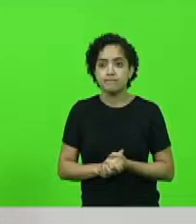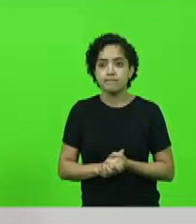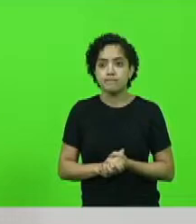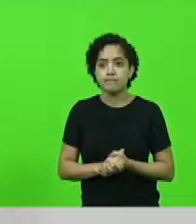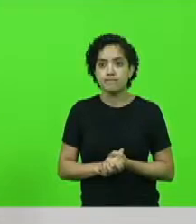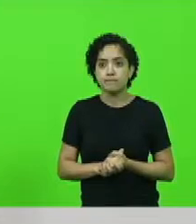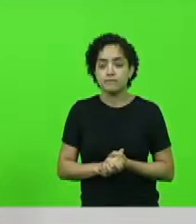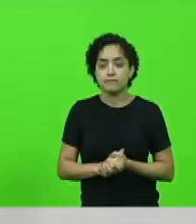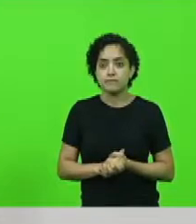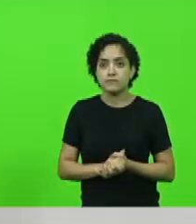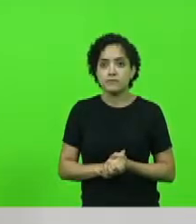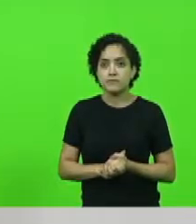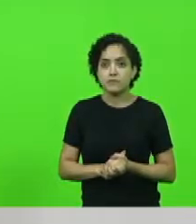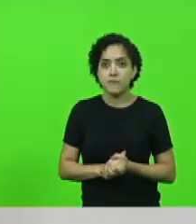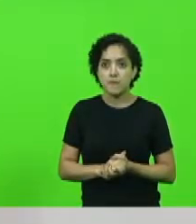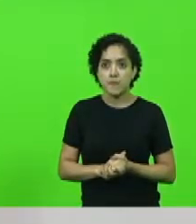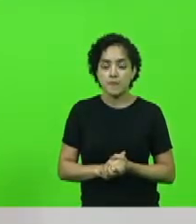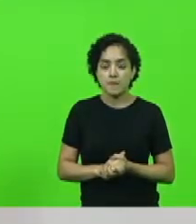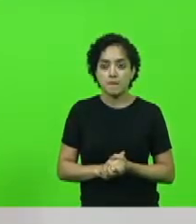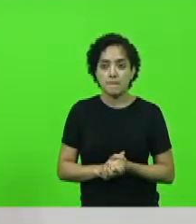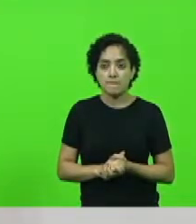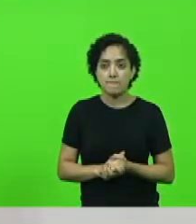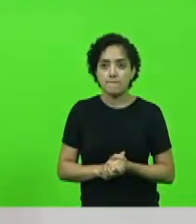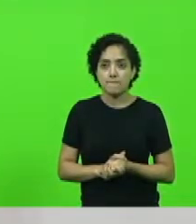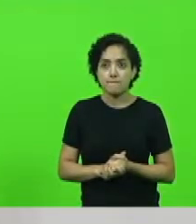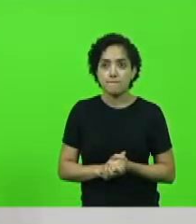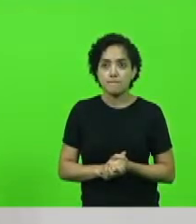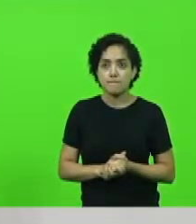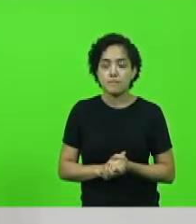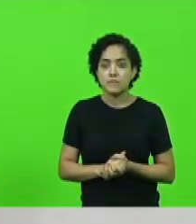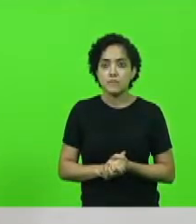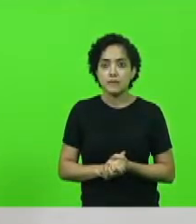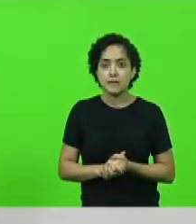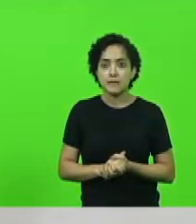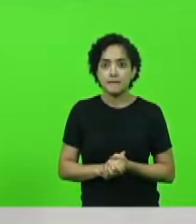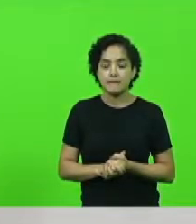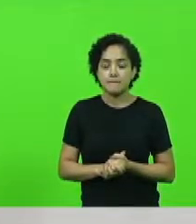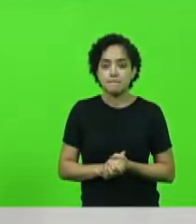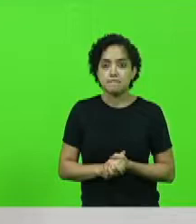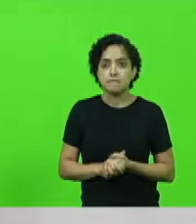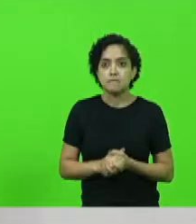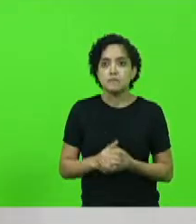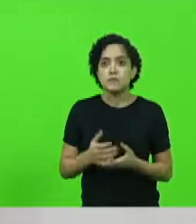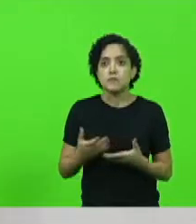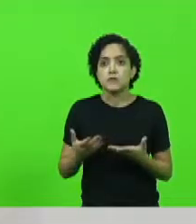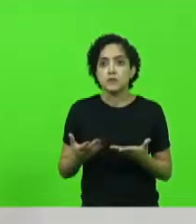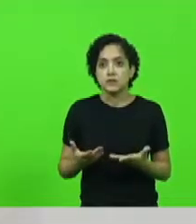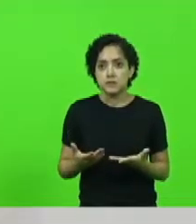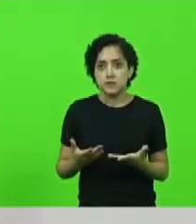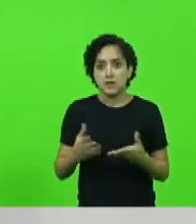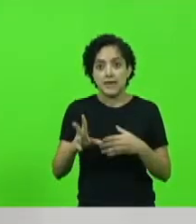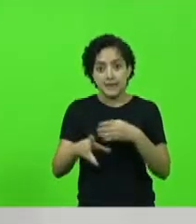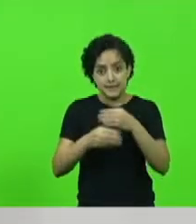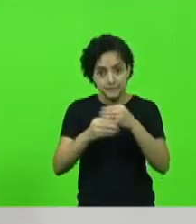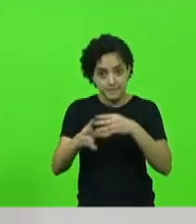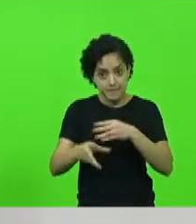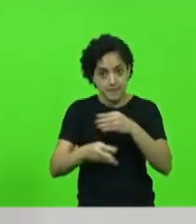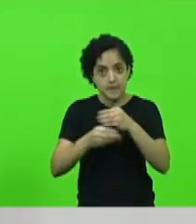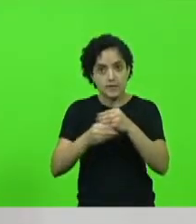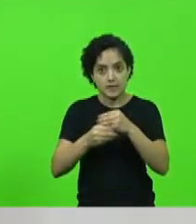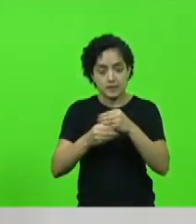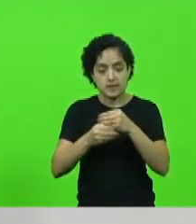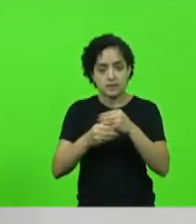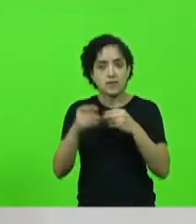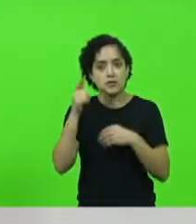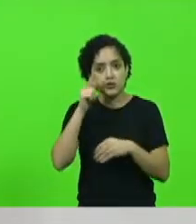Somente de emendas que nós conseguimos